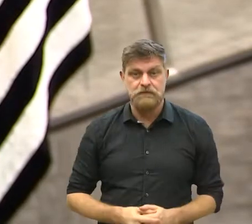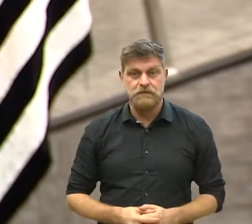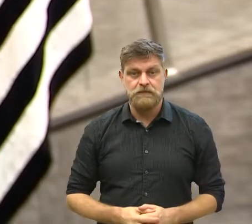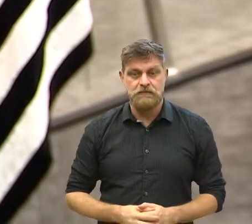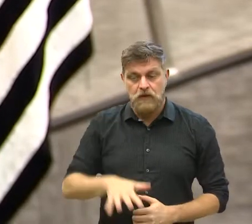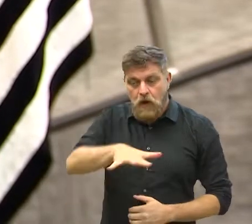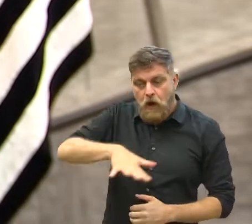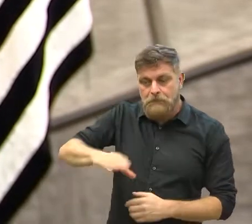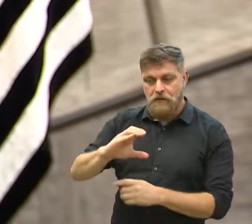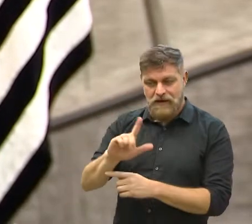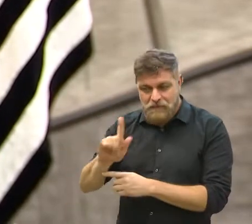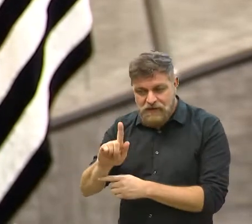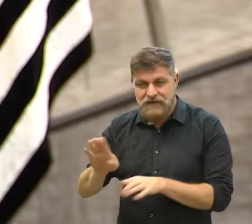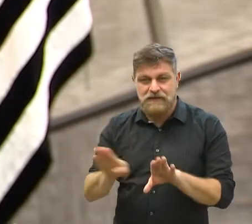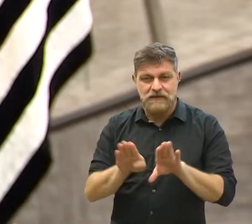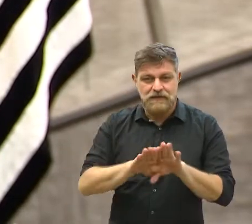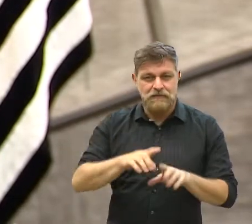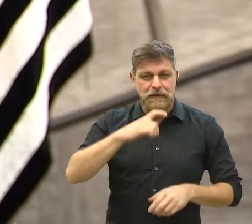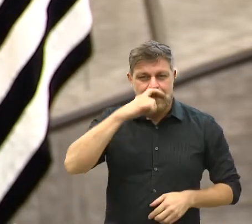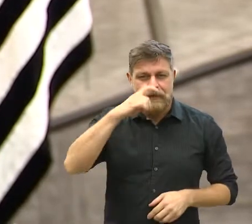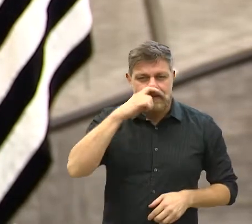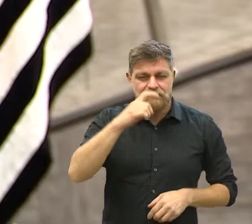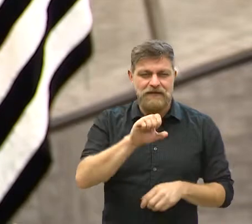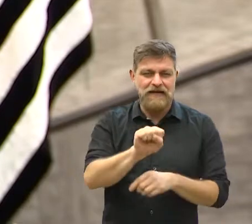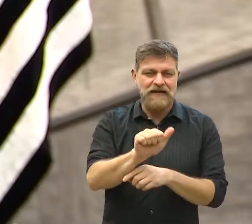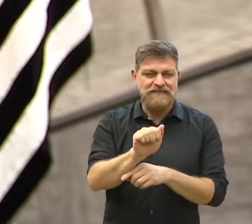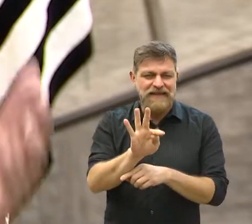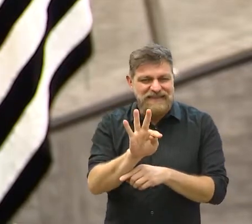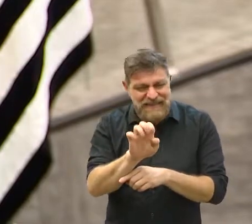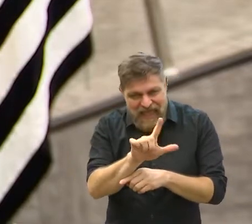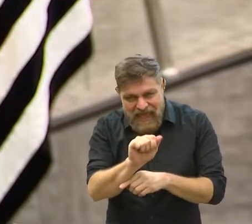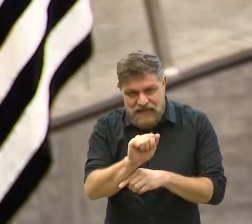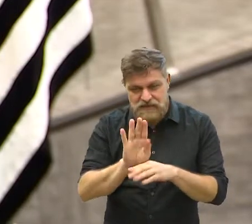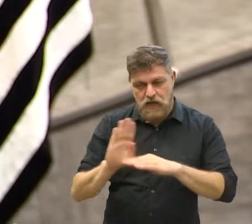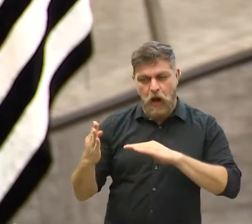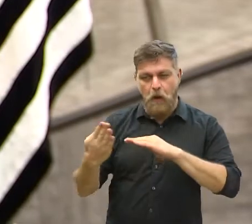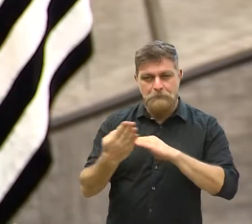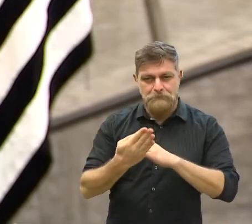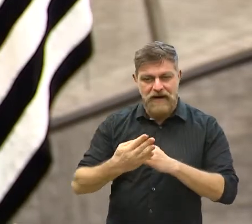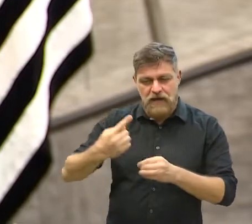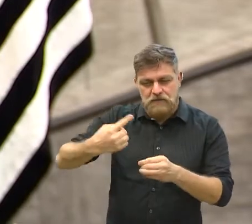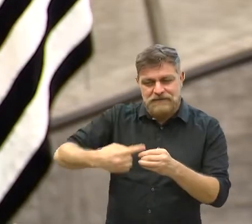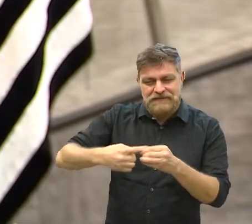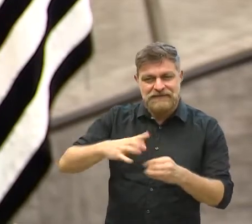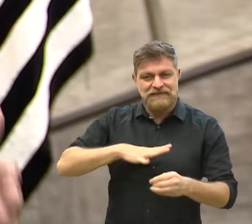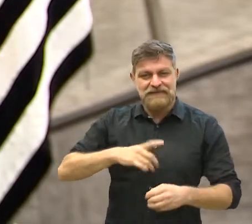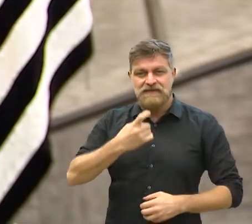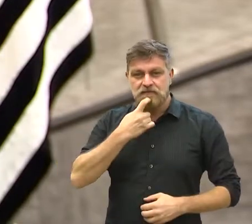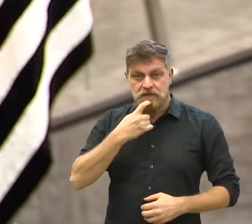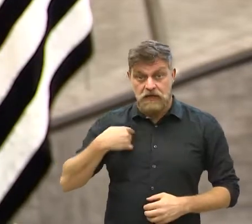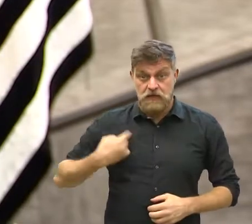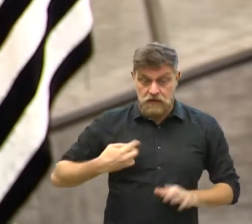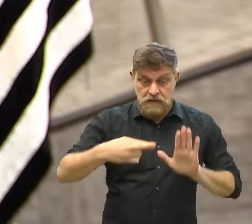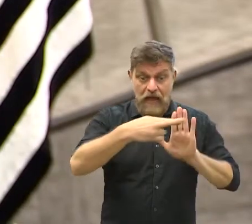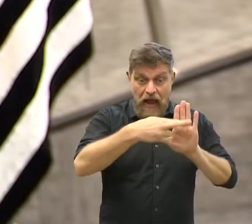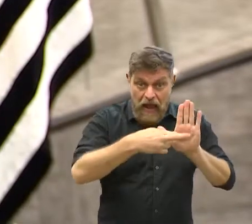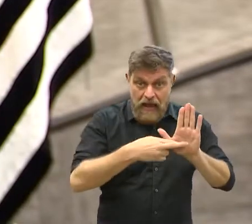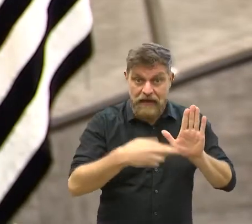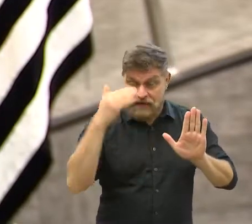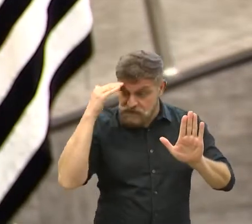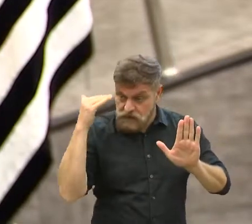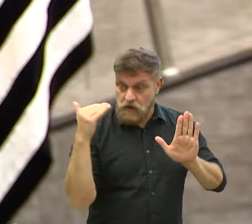Campo Grande, Ouro Verde, Satélites, enfim, toda a cidade de Campinas, vamos seguir a norma que está